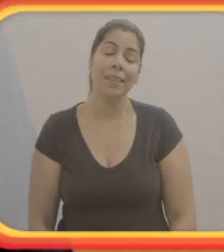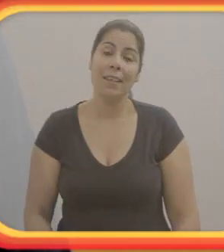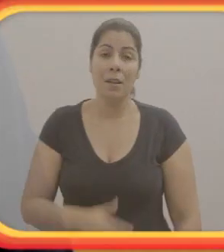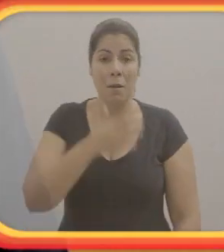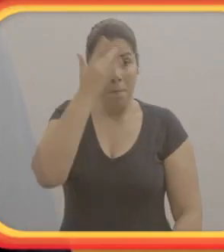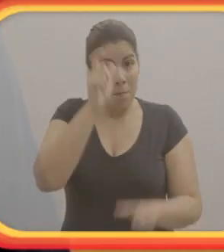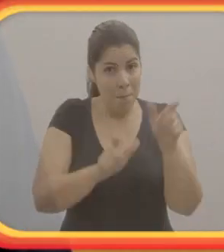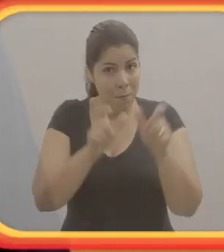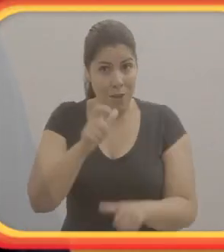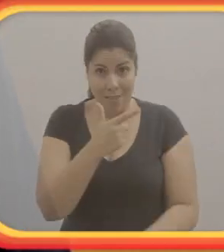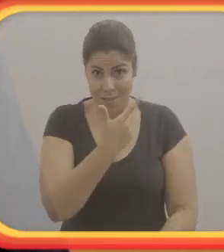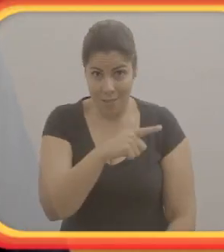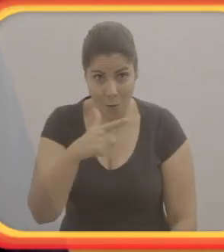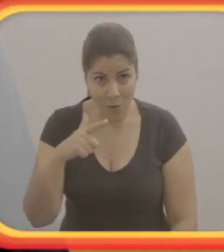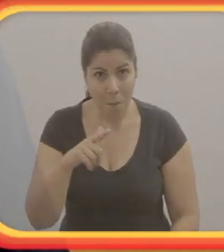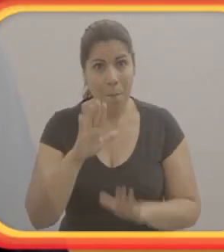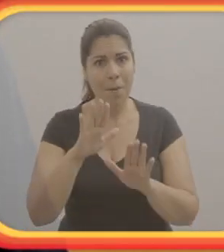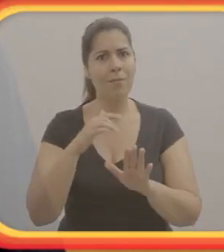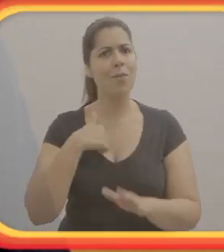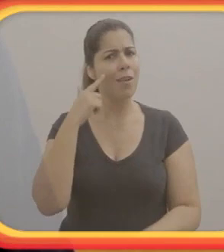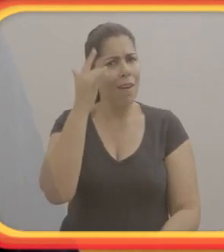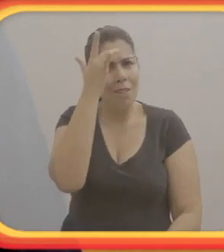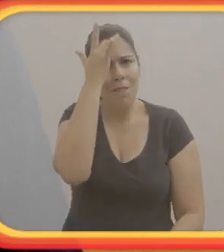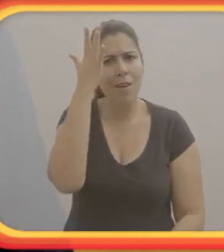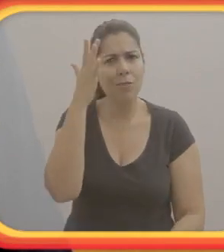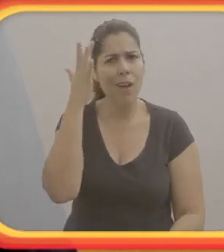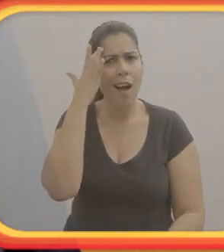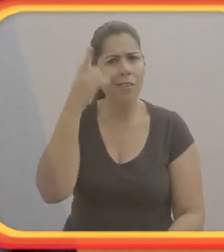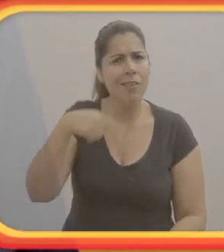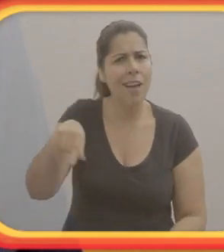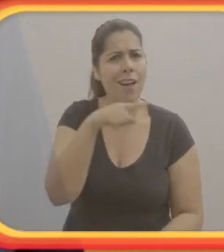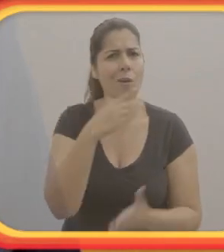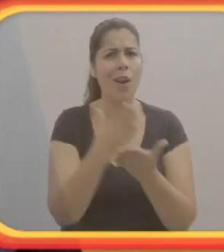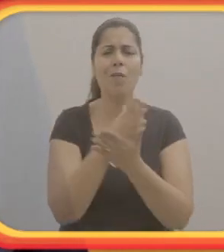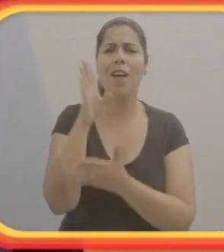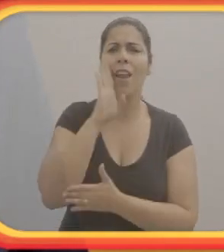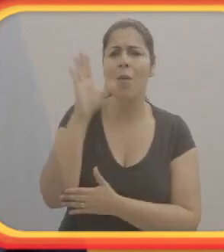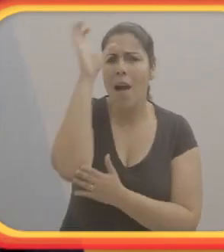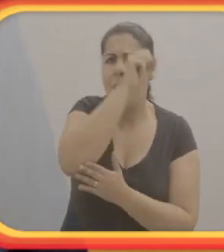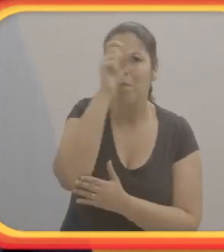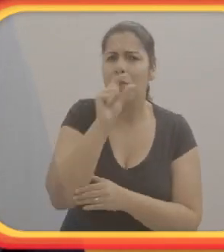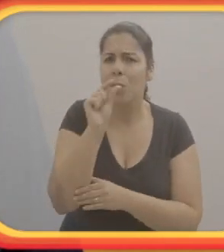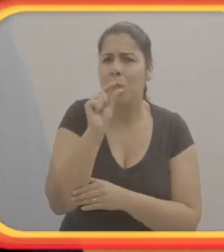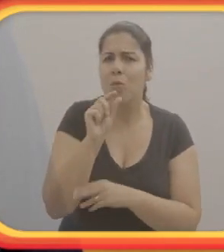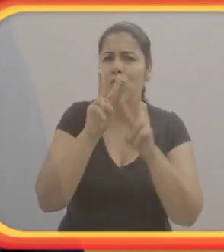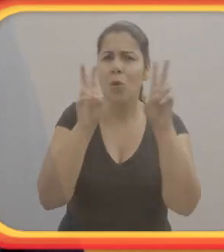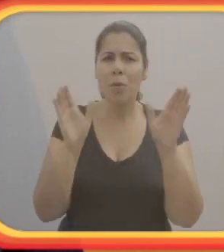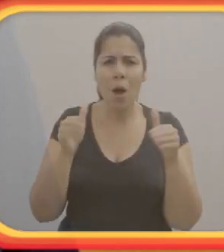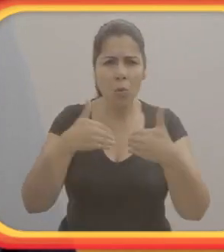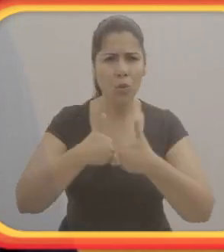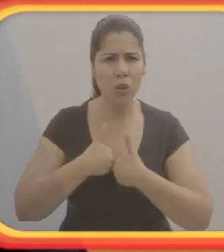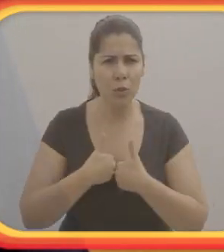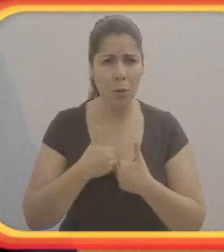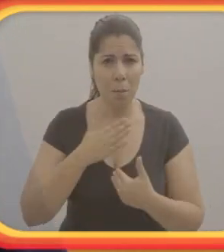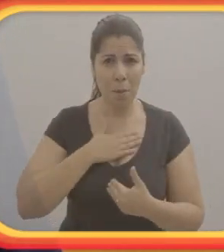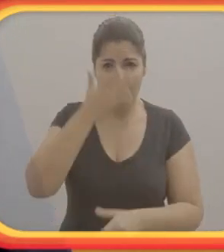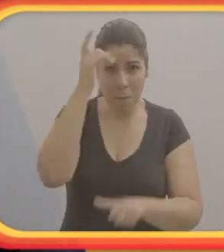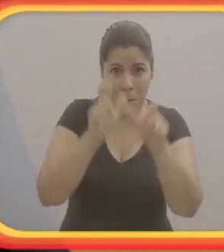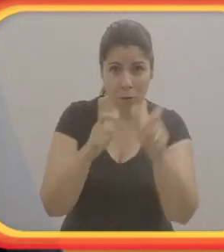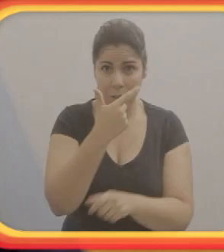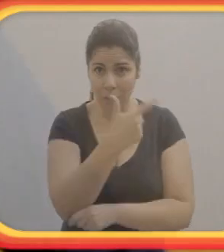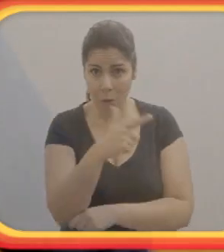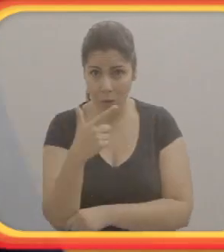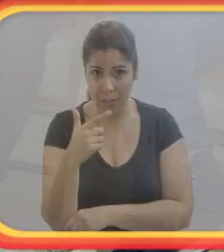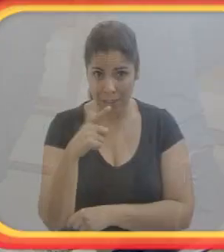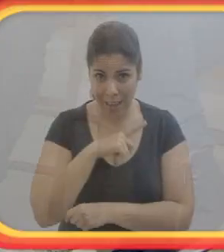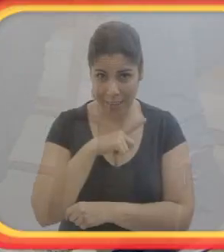imagino. Luiz Fernando, e o seu livro? Como as pessoas reagiram? Tanto as pessoas que têm alguém com autismo na família, quanto as pessoas que